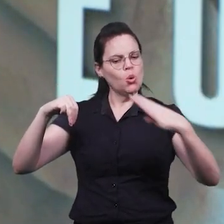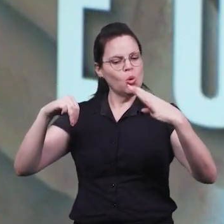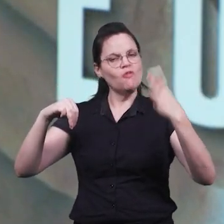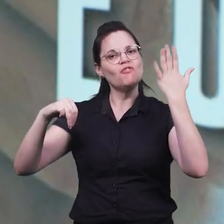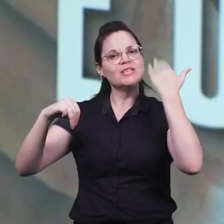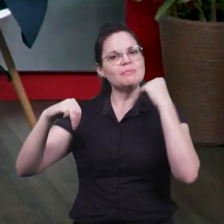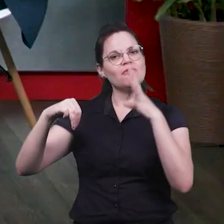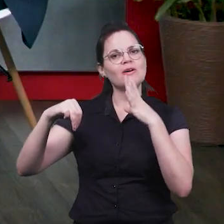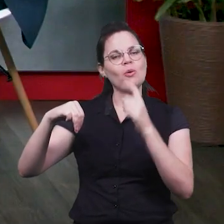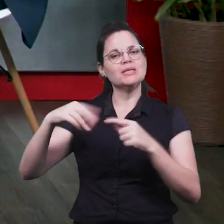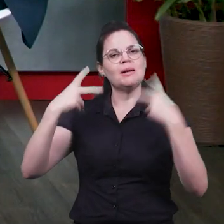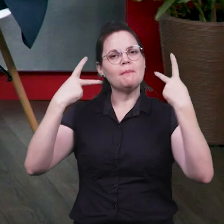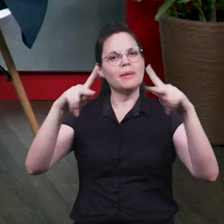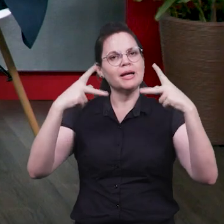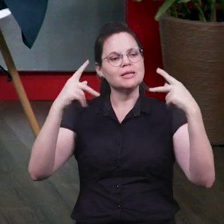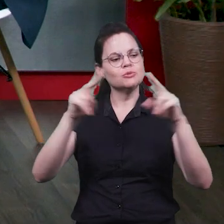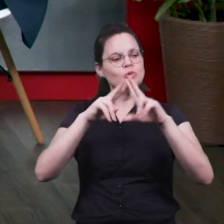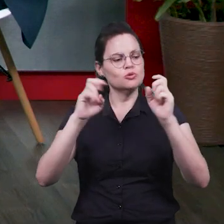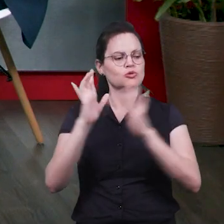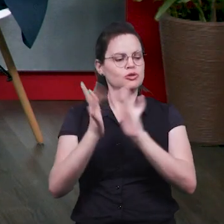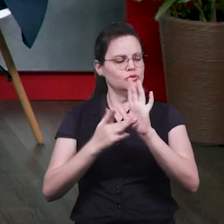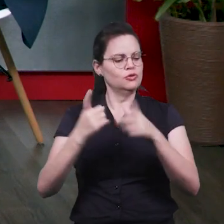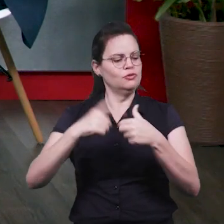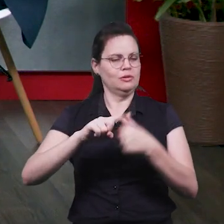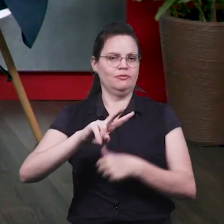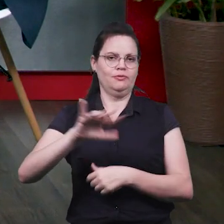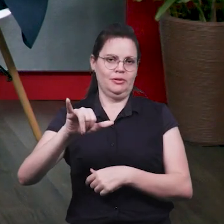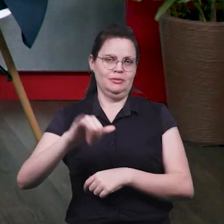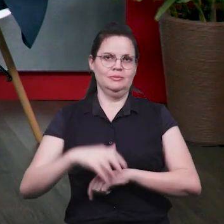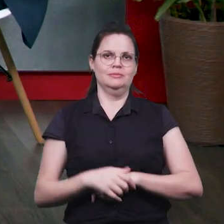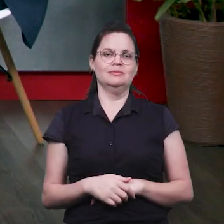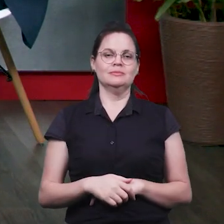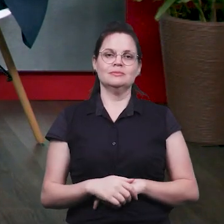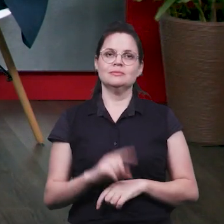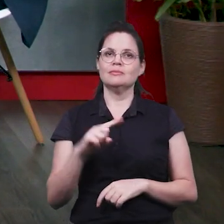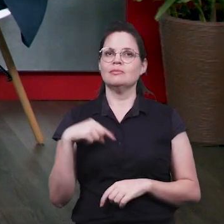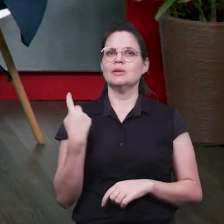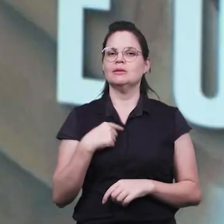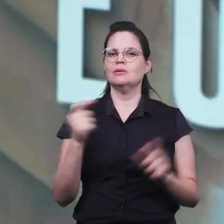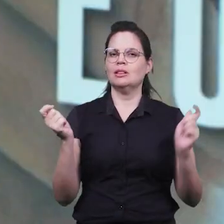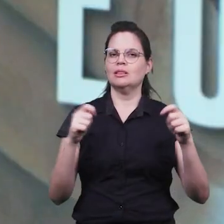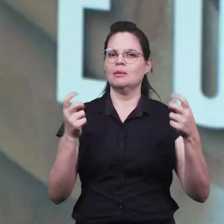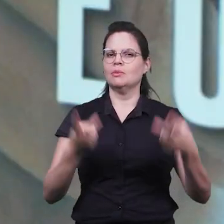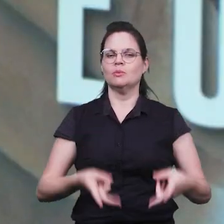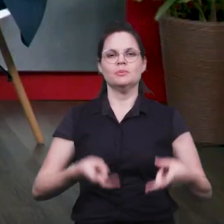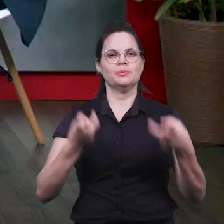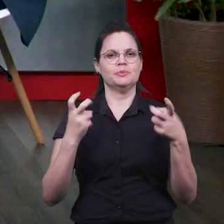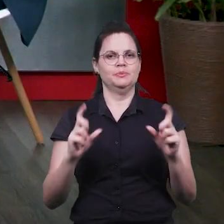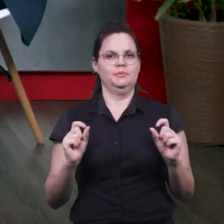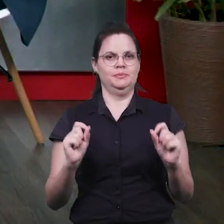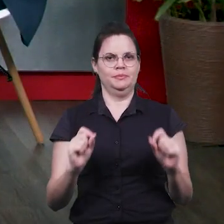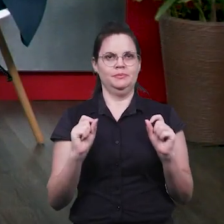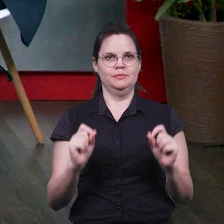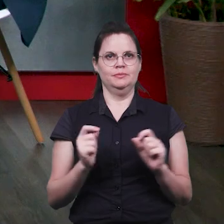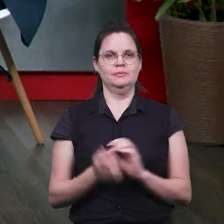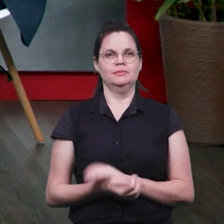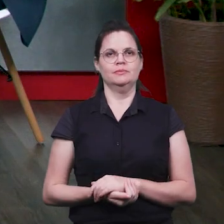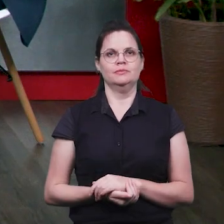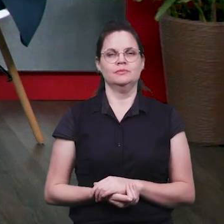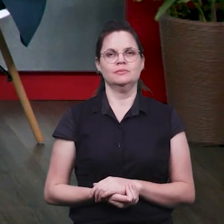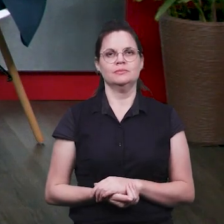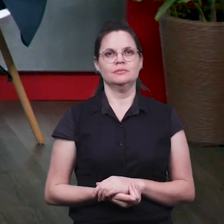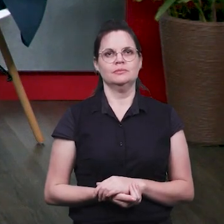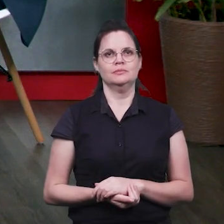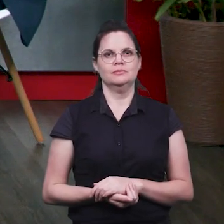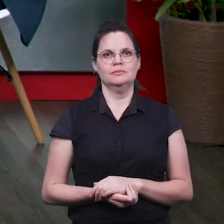vem. Louvado seja o nome do Senhor. E nós vamos observar, pastor Antônio Carlos, que esta